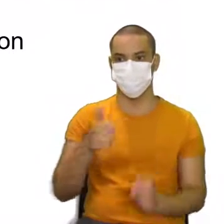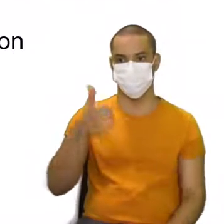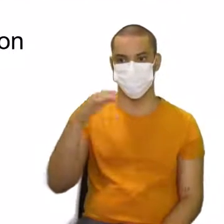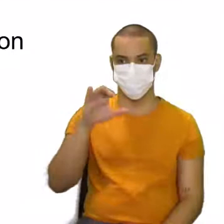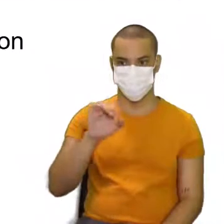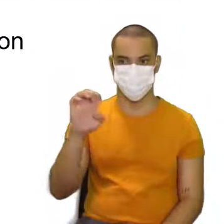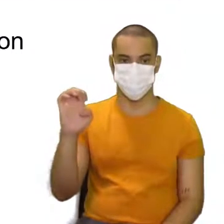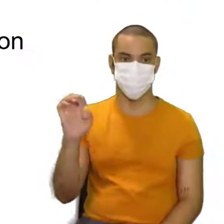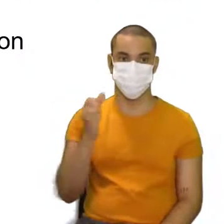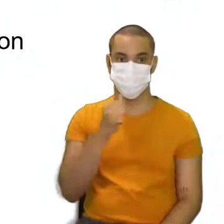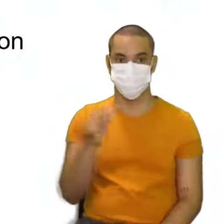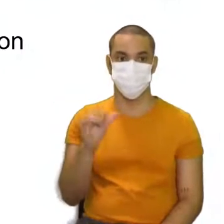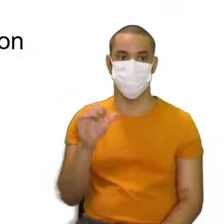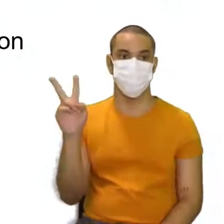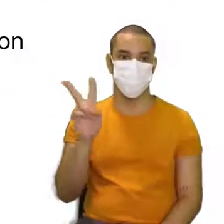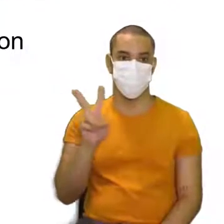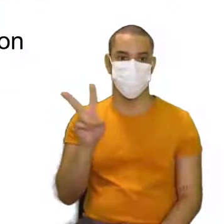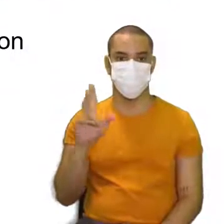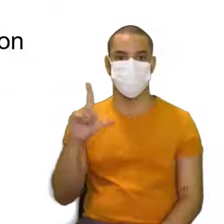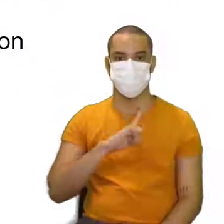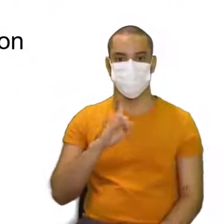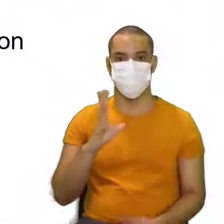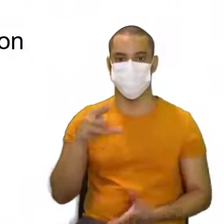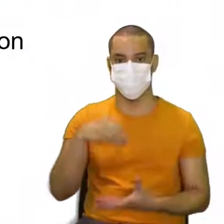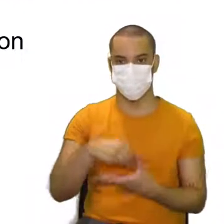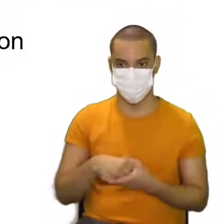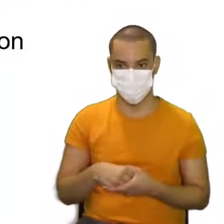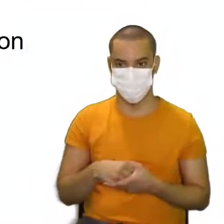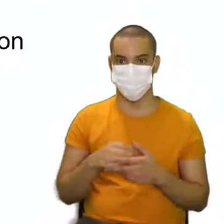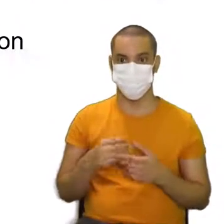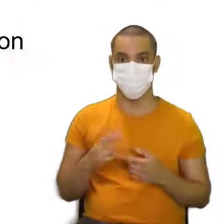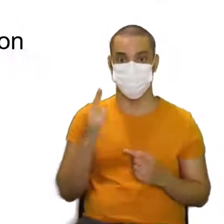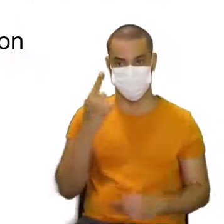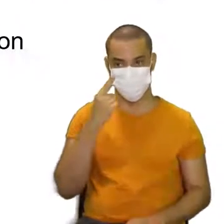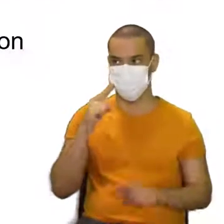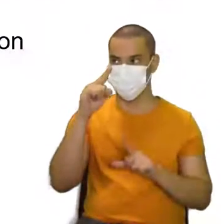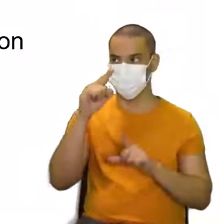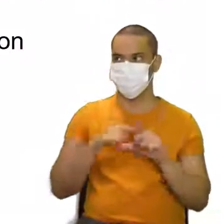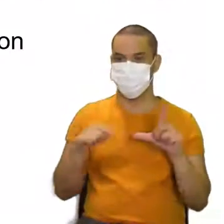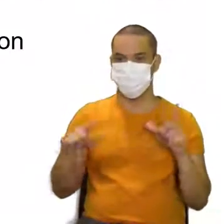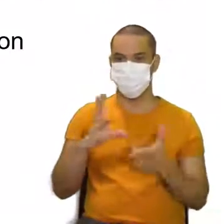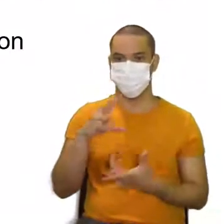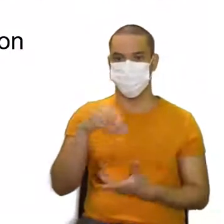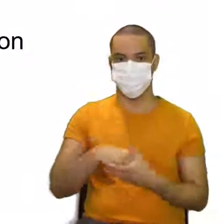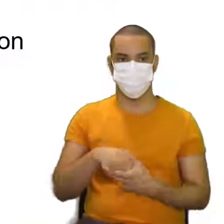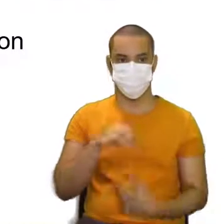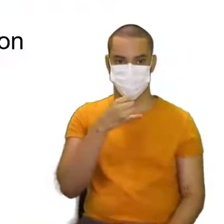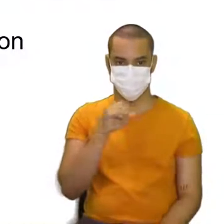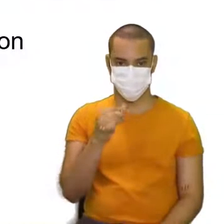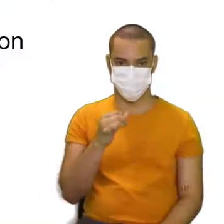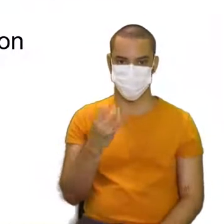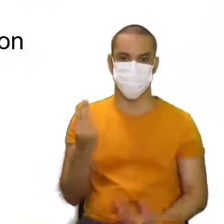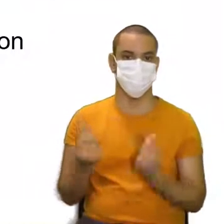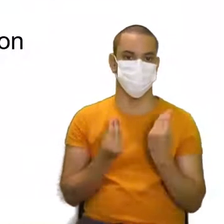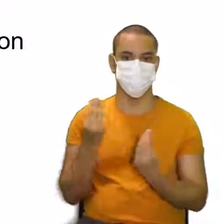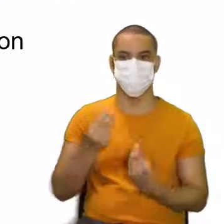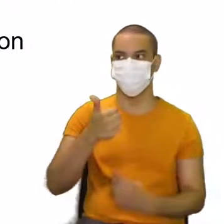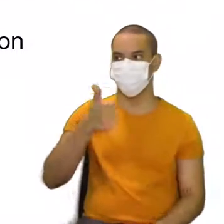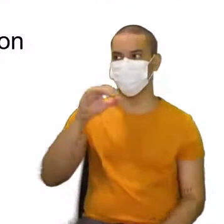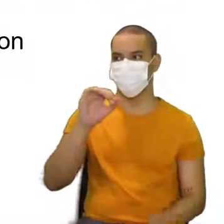10 elétron-volts penetra perpendicularmente Olha só em um campo magnético uniforme de intensidade